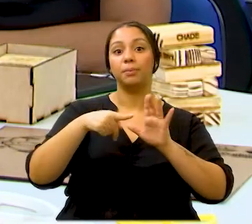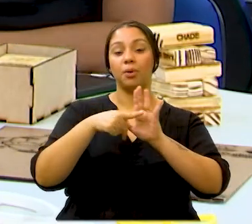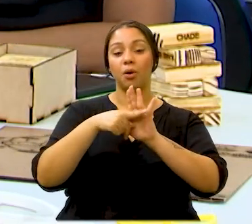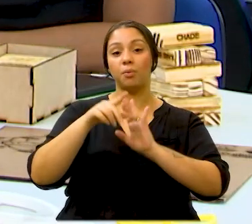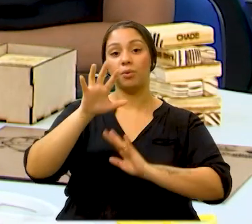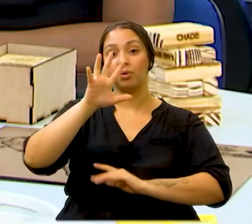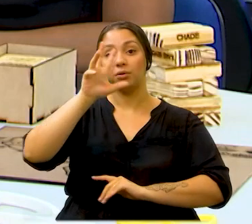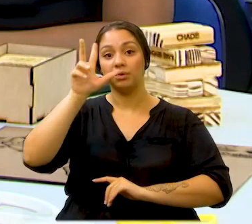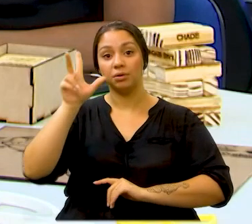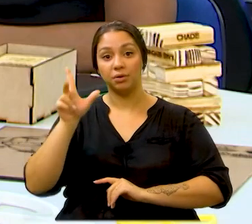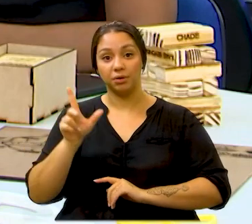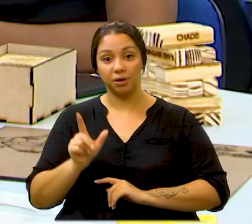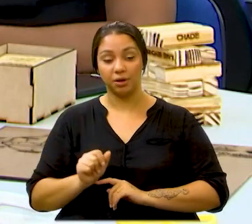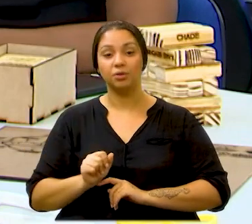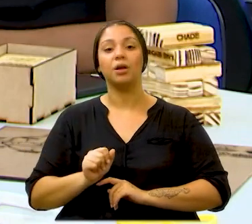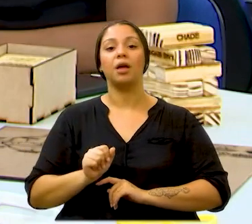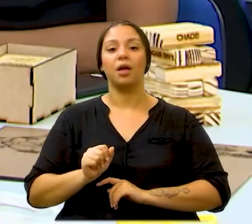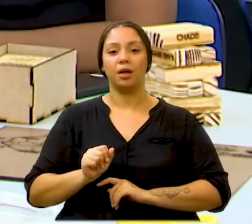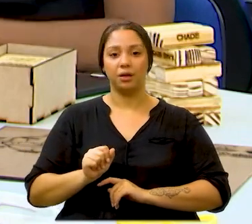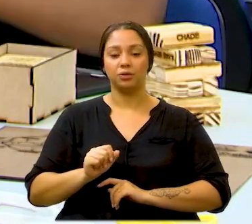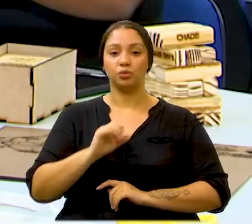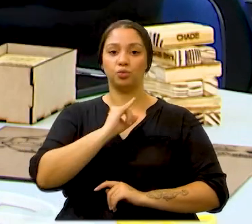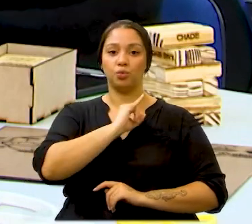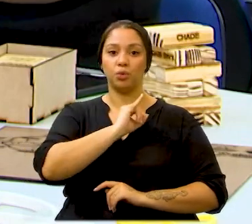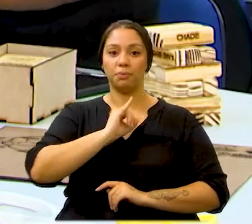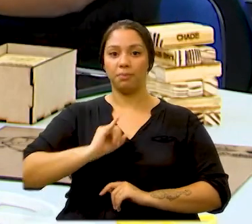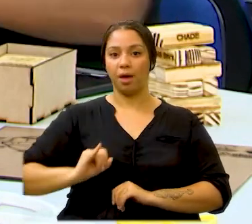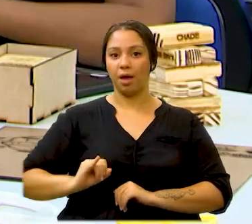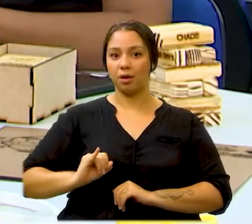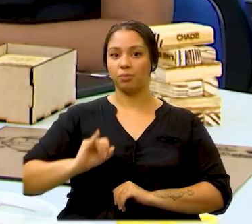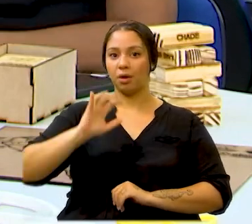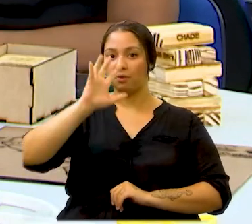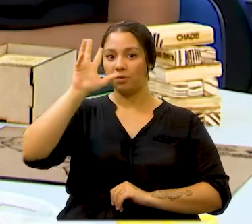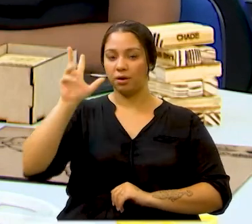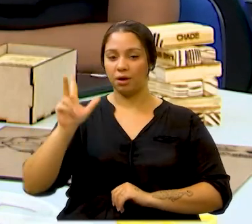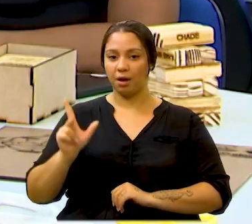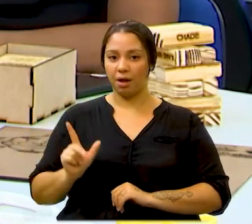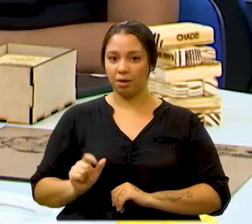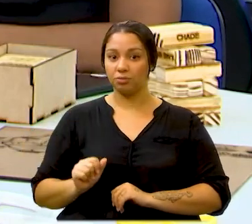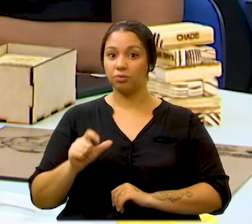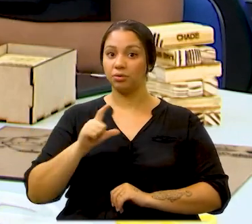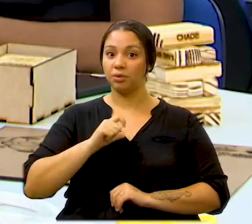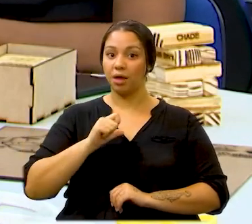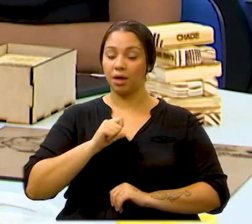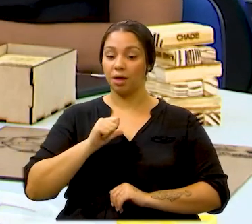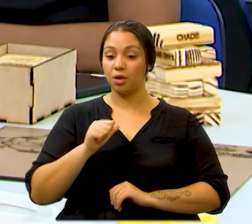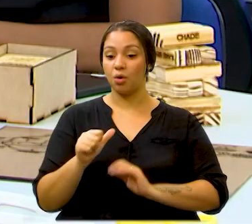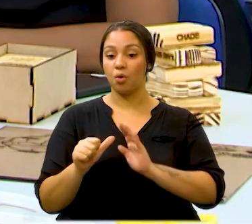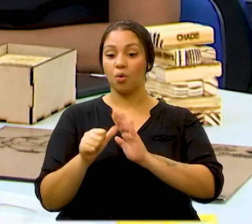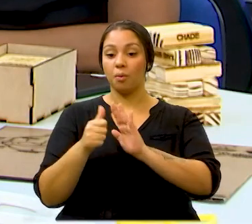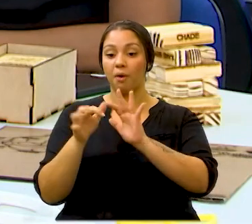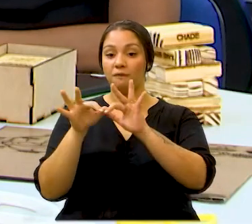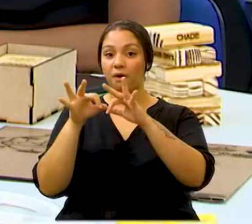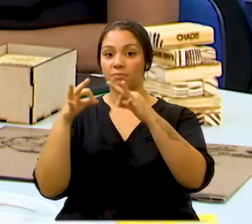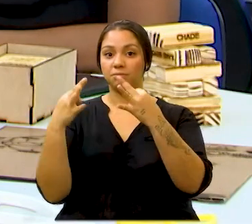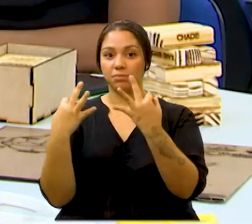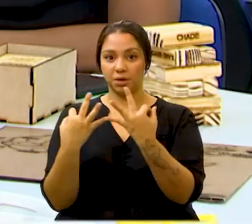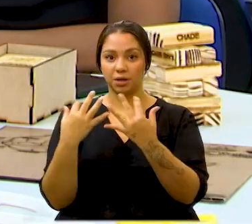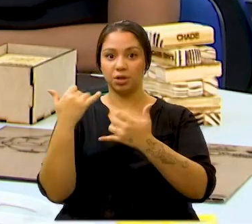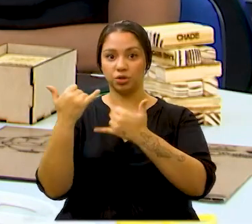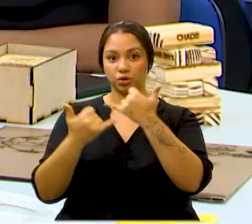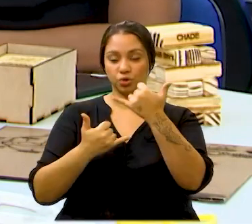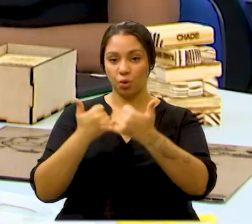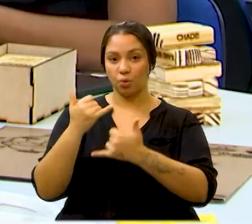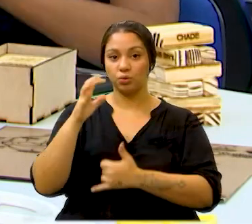África, do Império Africano. A gente tem a Mancala, que é uma das famílias de jogos,